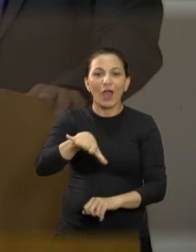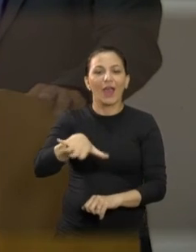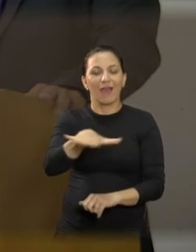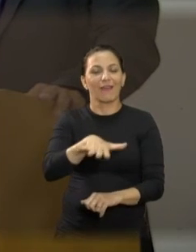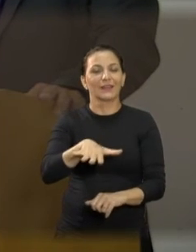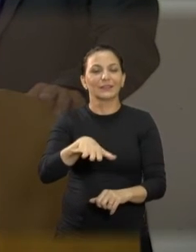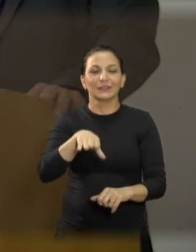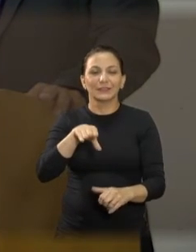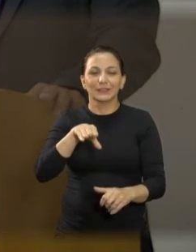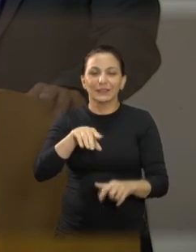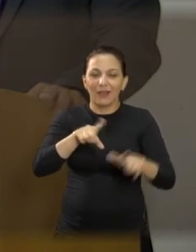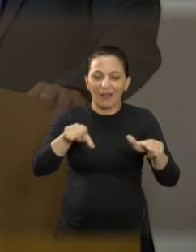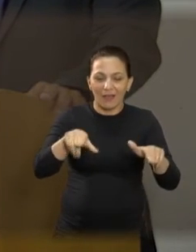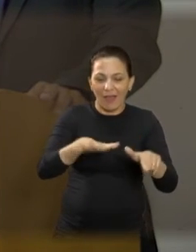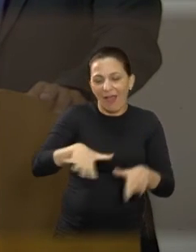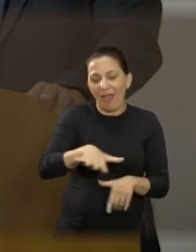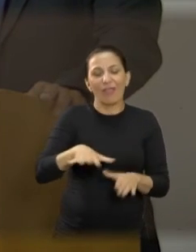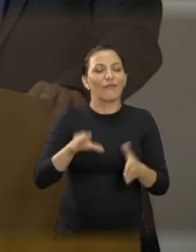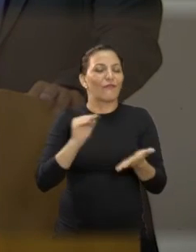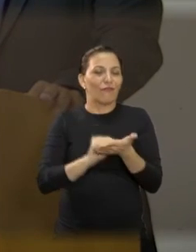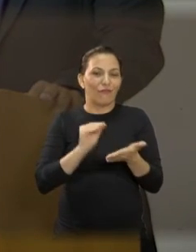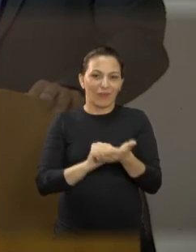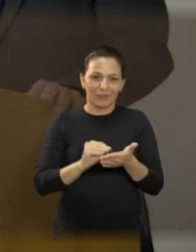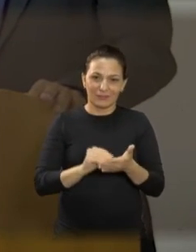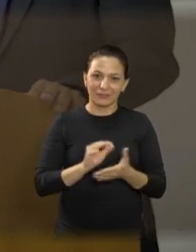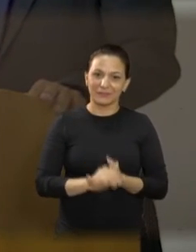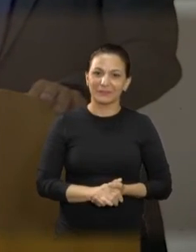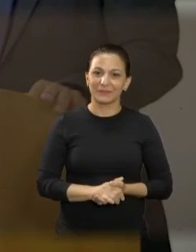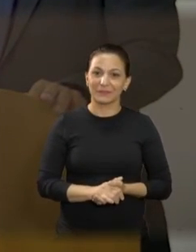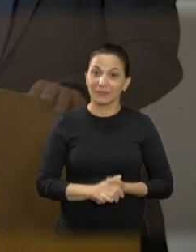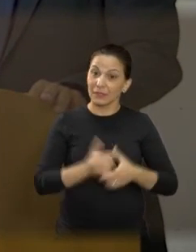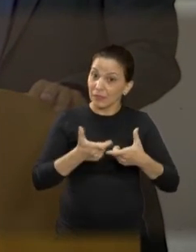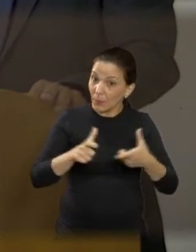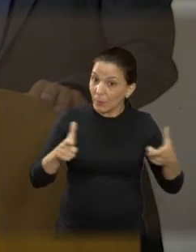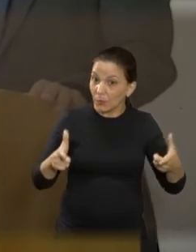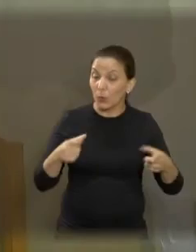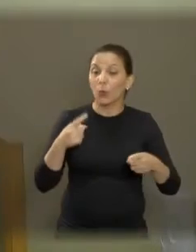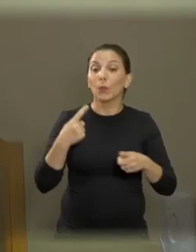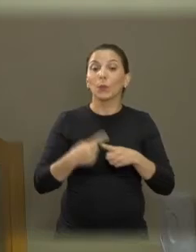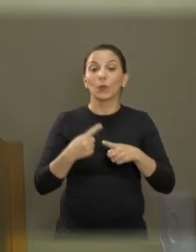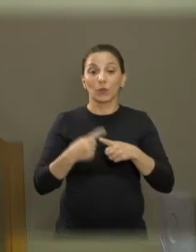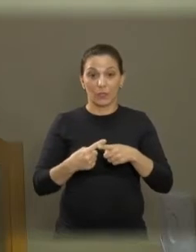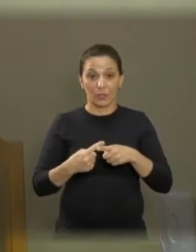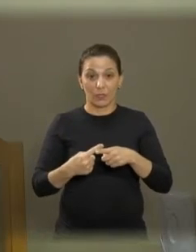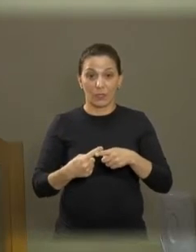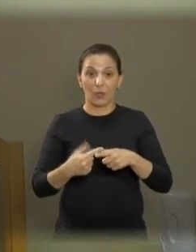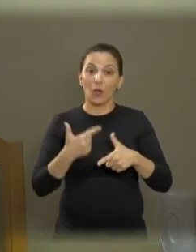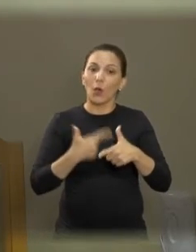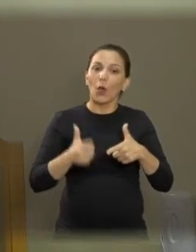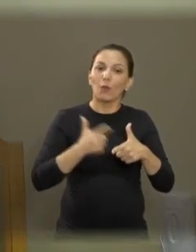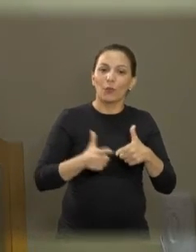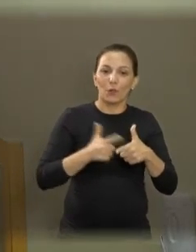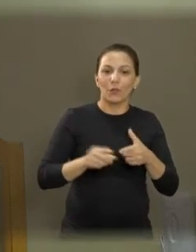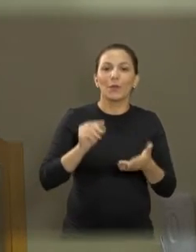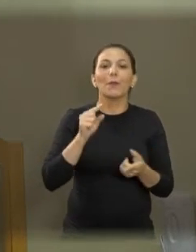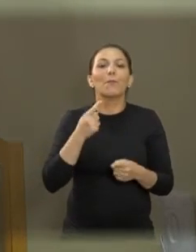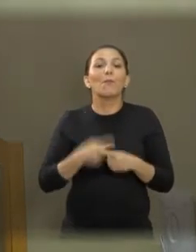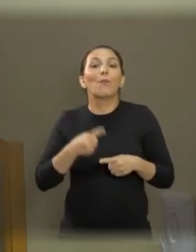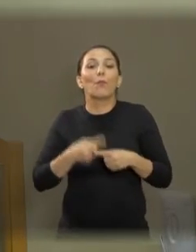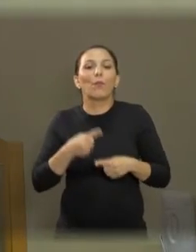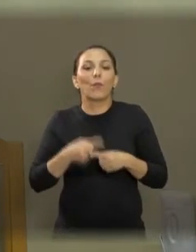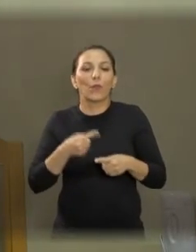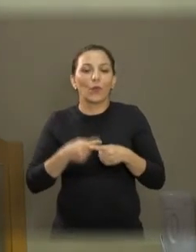E agora cresceu e nós estamos com um problema porque não tem o que pôr no espaço, mas é outra história. Isso é